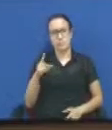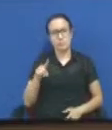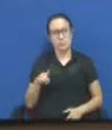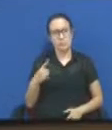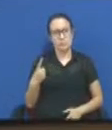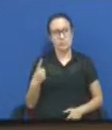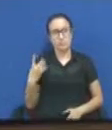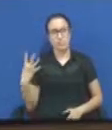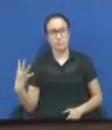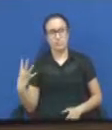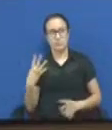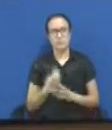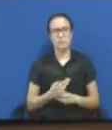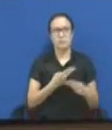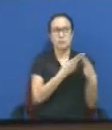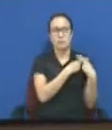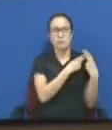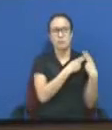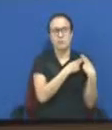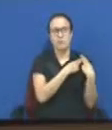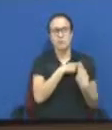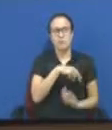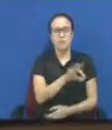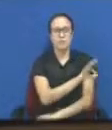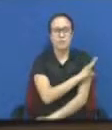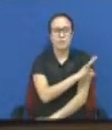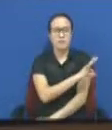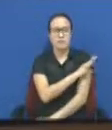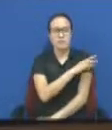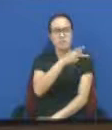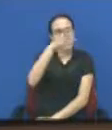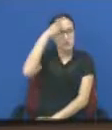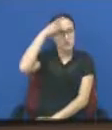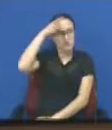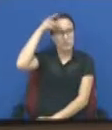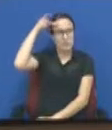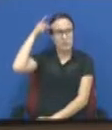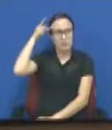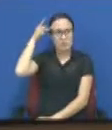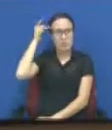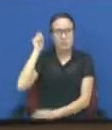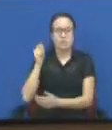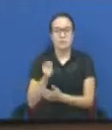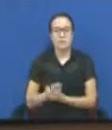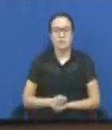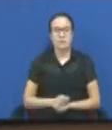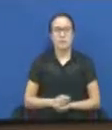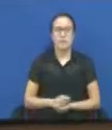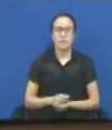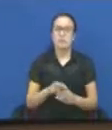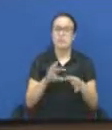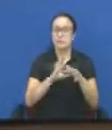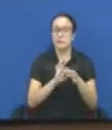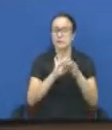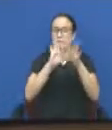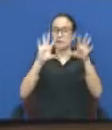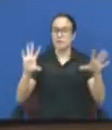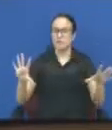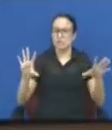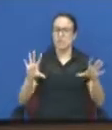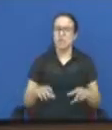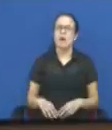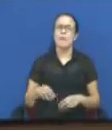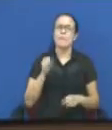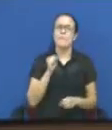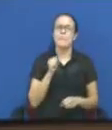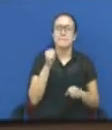234/2014, de autoria do excelentíssimo senhor prefeito municipal Paulo César Junqueira Radiche, que autoriza o Poder Executivo